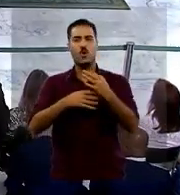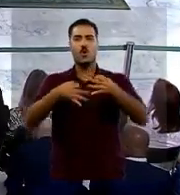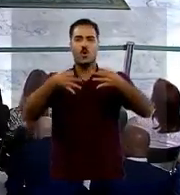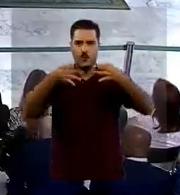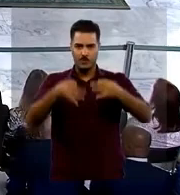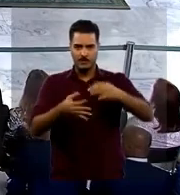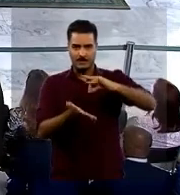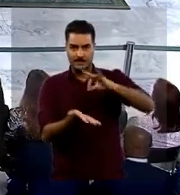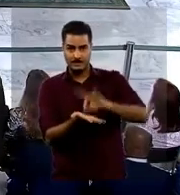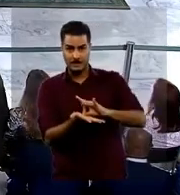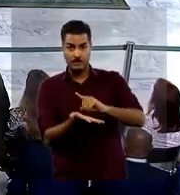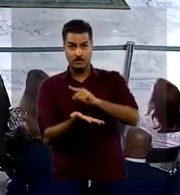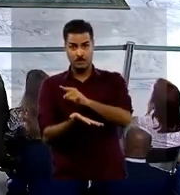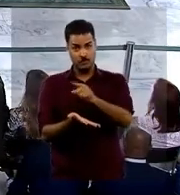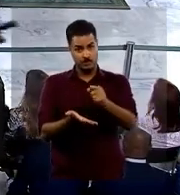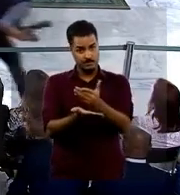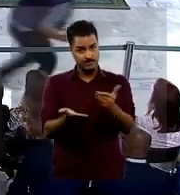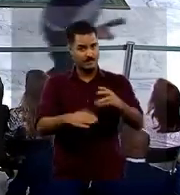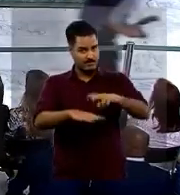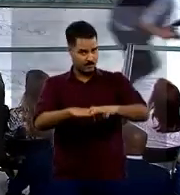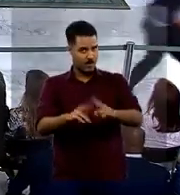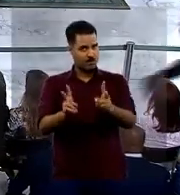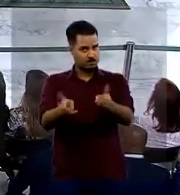que permaneçam em seus lugares.